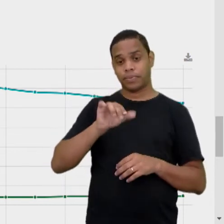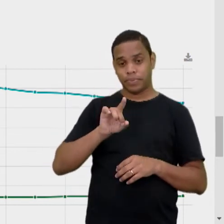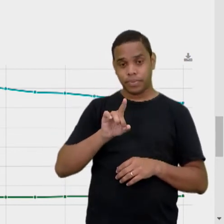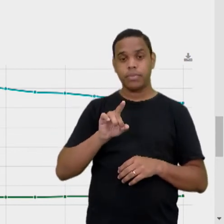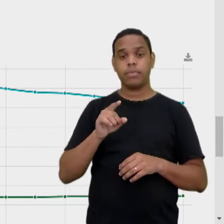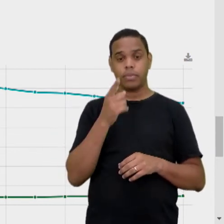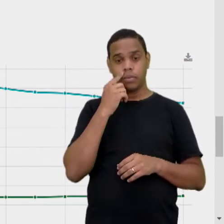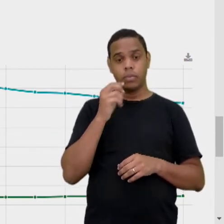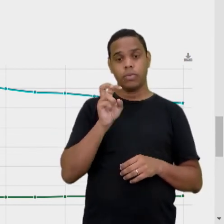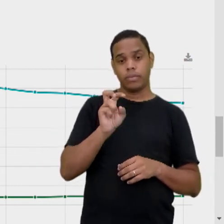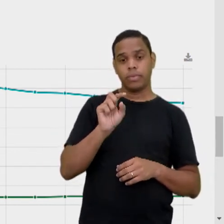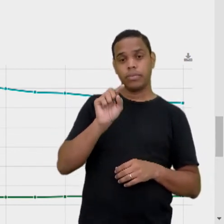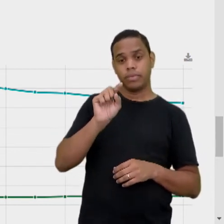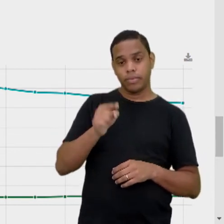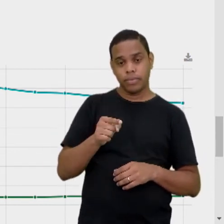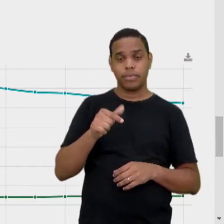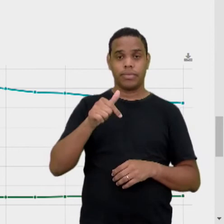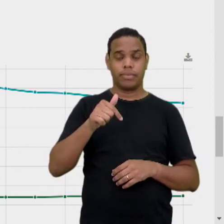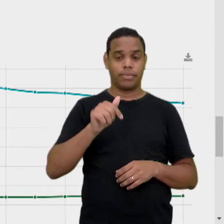está aí em